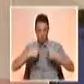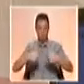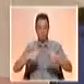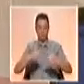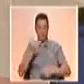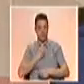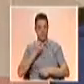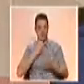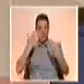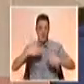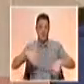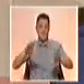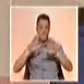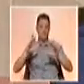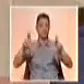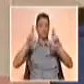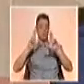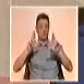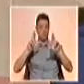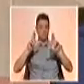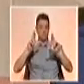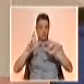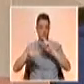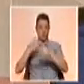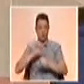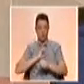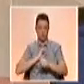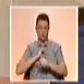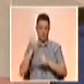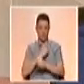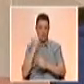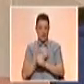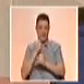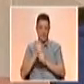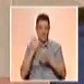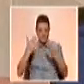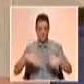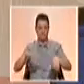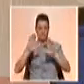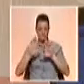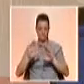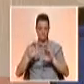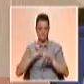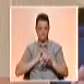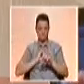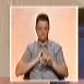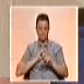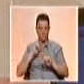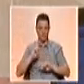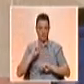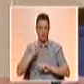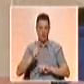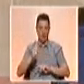Sim. Claro que esperamos que hajam efeitos indiretos da nossa atuação, mas a nossa intervenção é